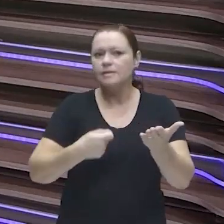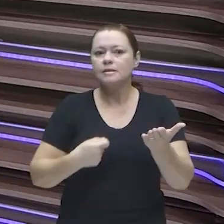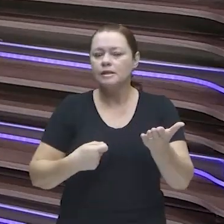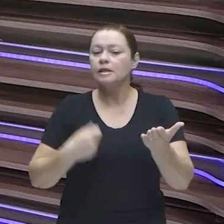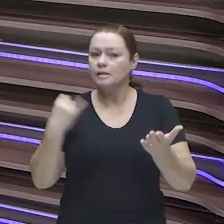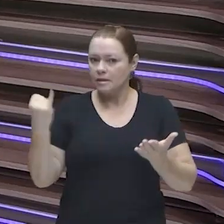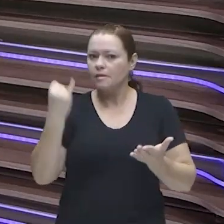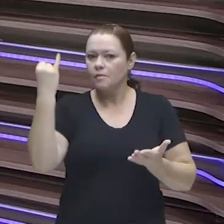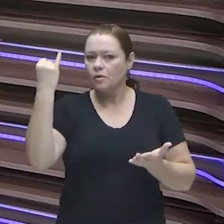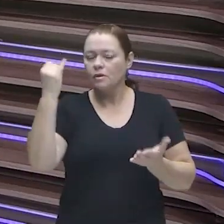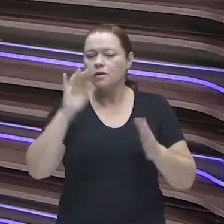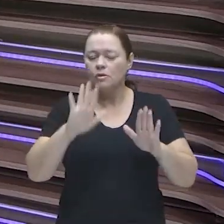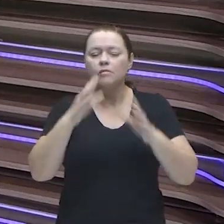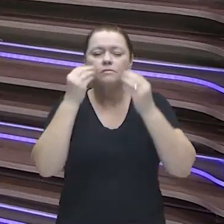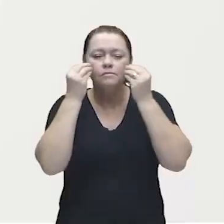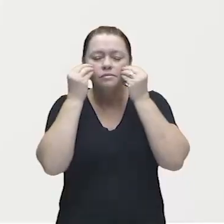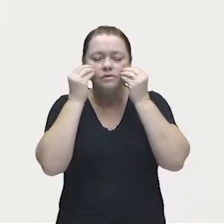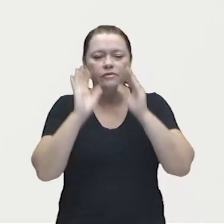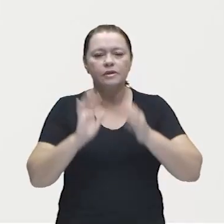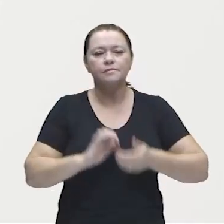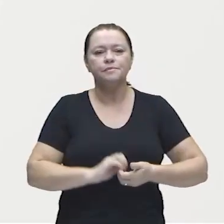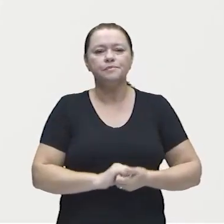Mas observe aqui comigo agora, olha.